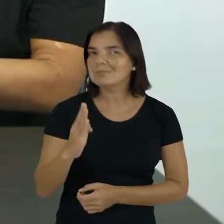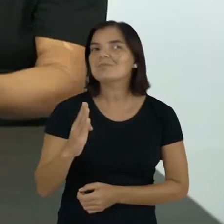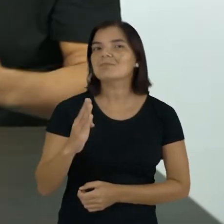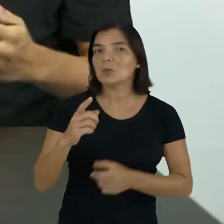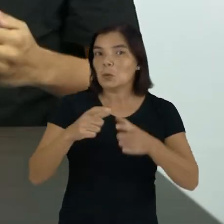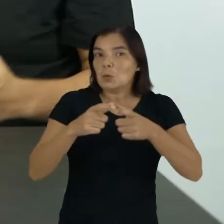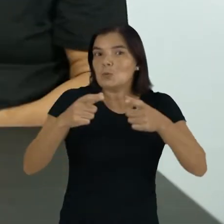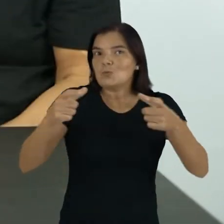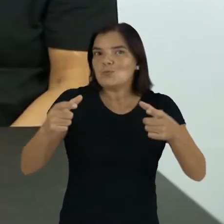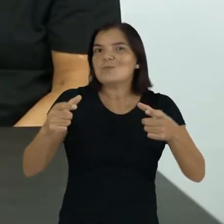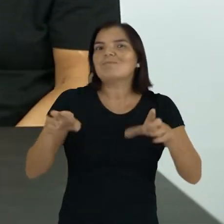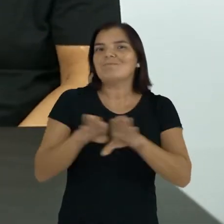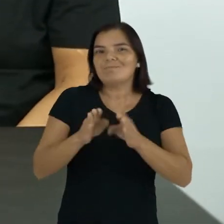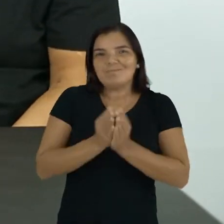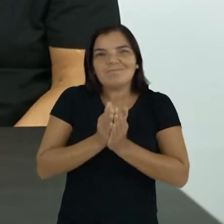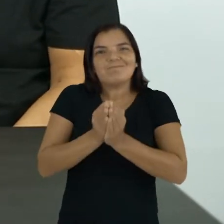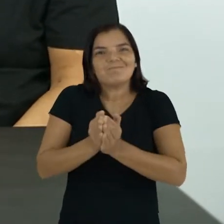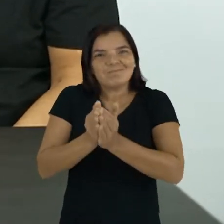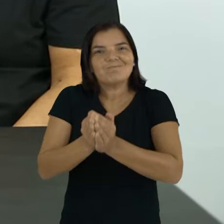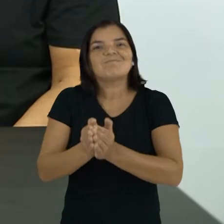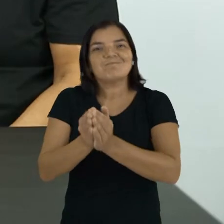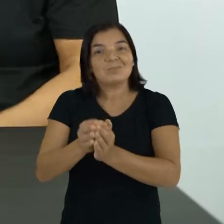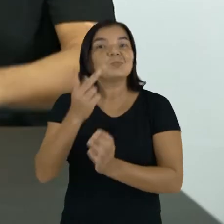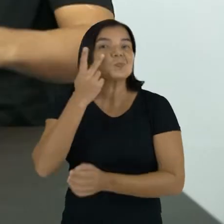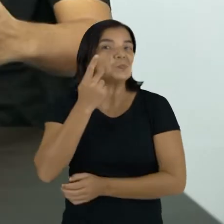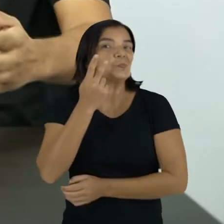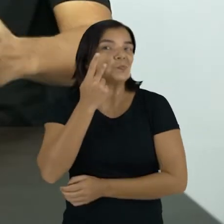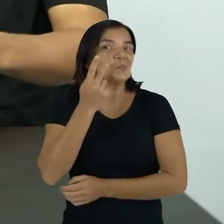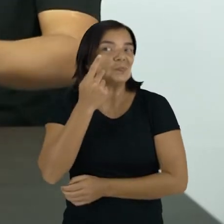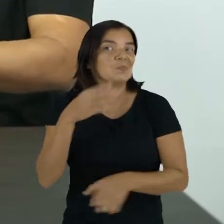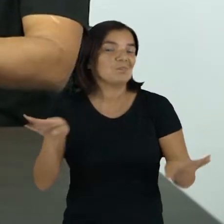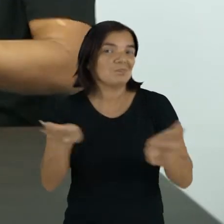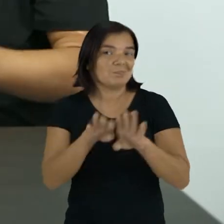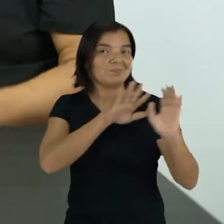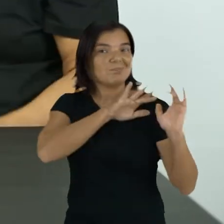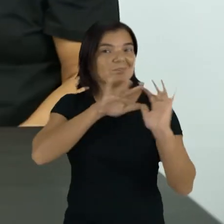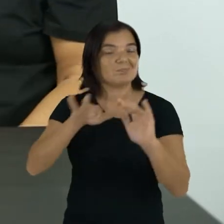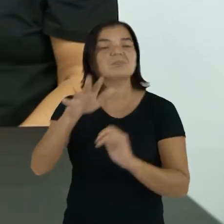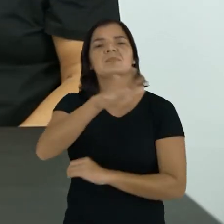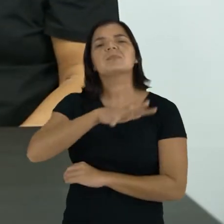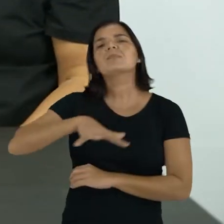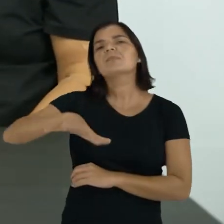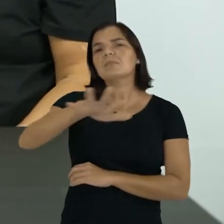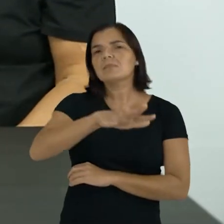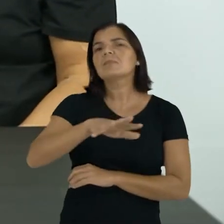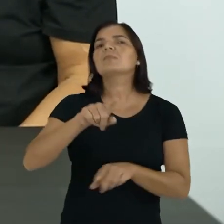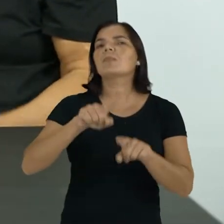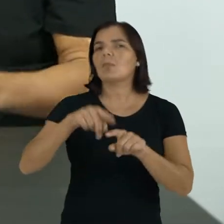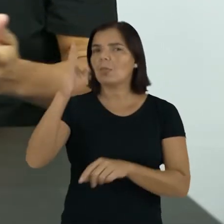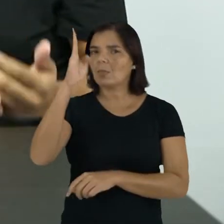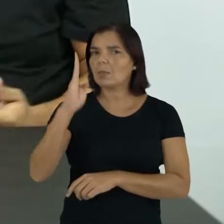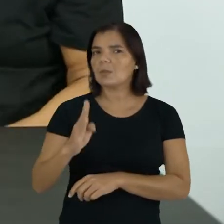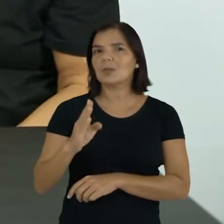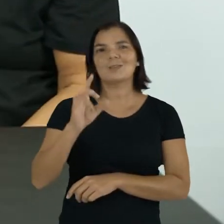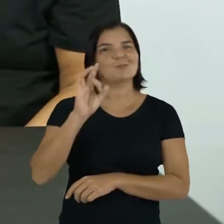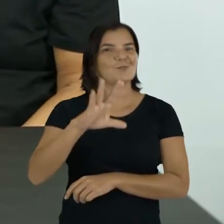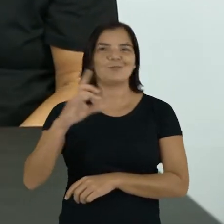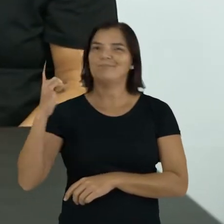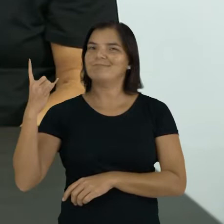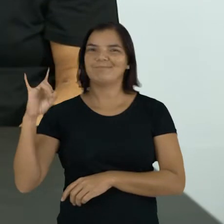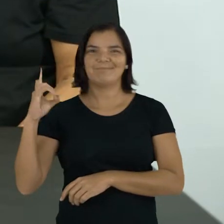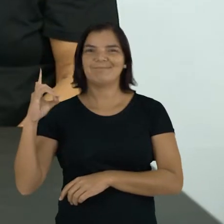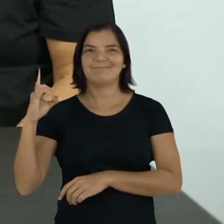grande quantidade de nordestinos que estavam nessa região. Né? E aí, inclusive, a maioria eram de brasileiros e não de